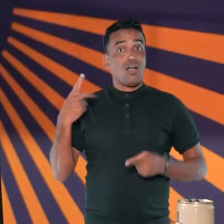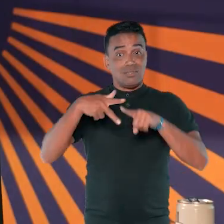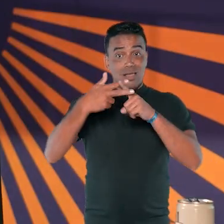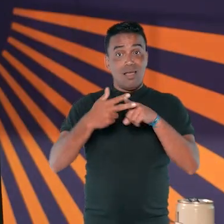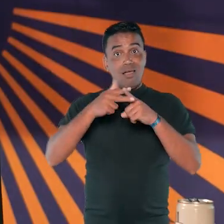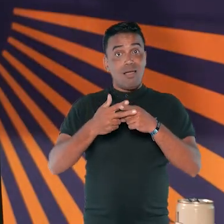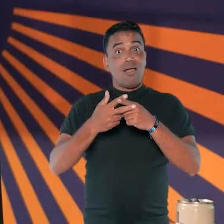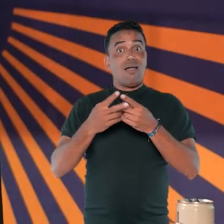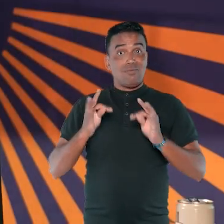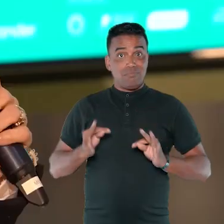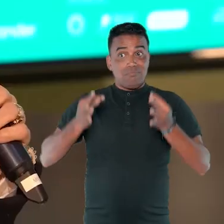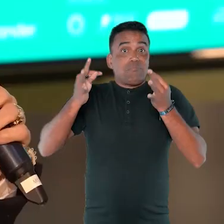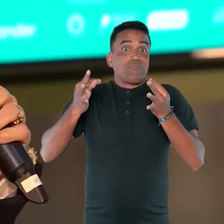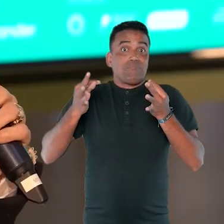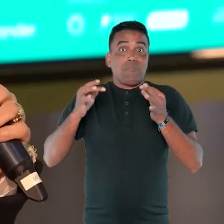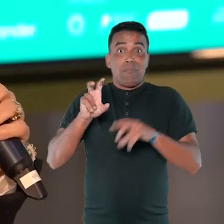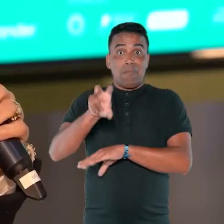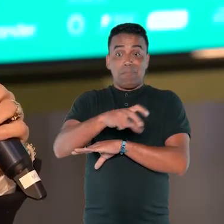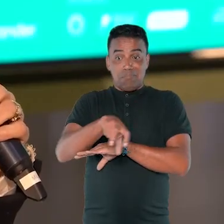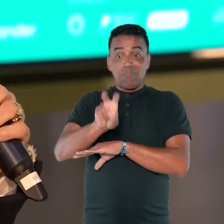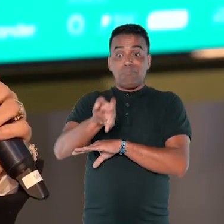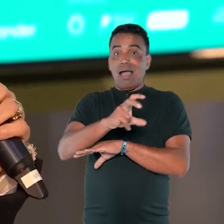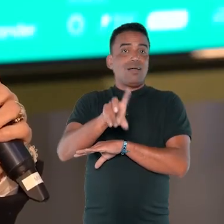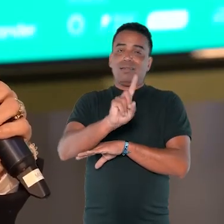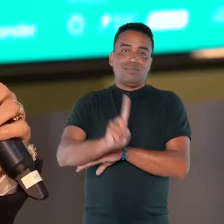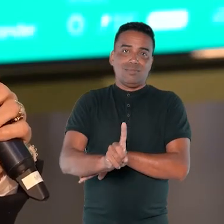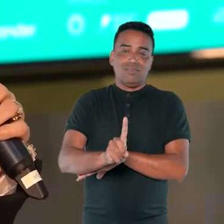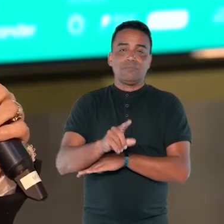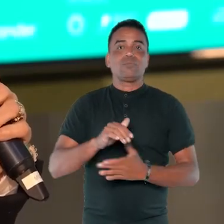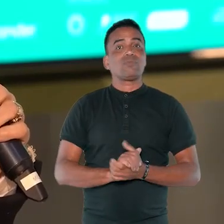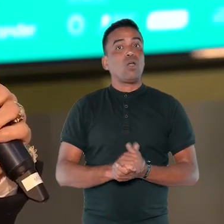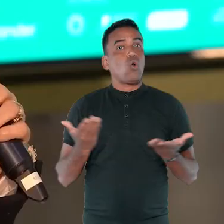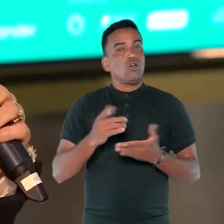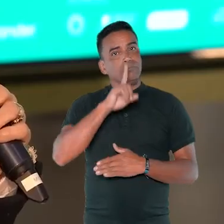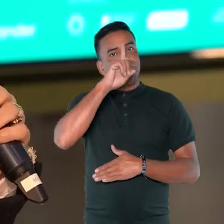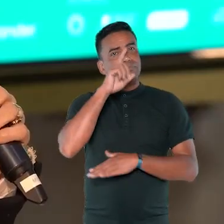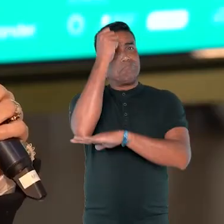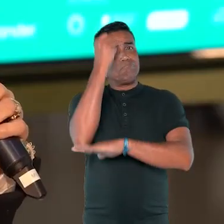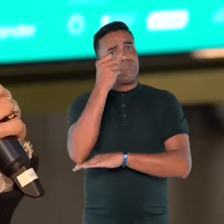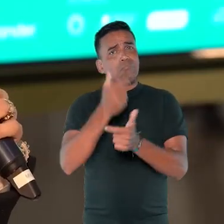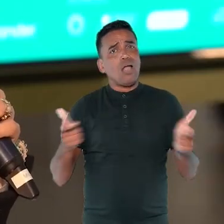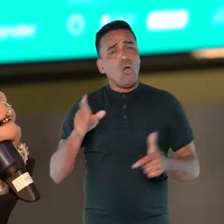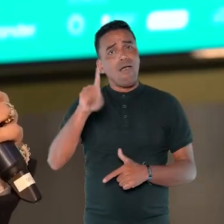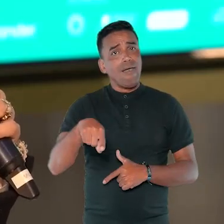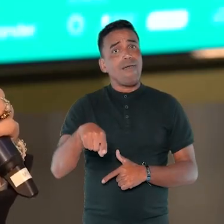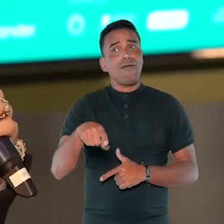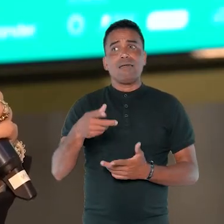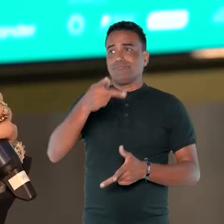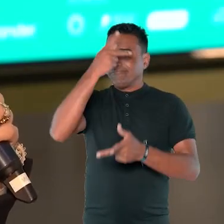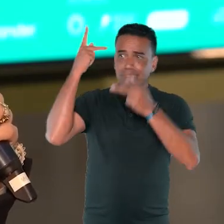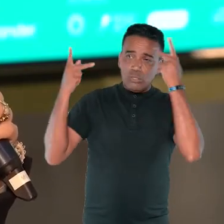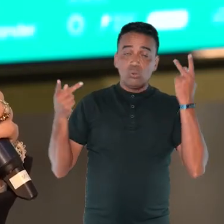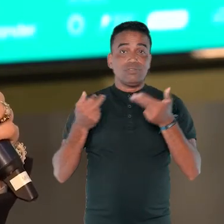temos que ser servis às máquinas. E, hoje, um dos riscos maiores que nós temos é isso. Haverá de ter pessoas que têm